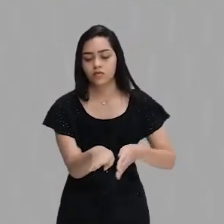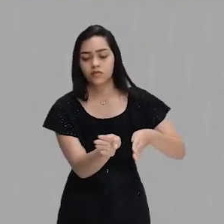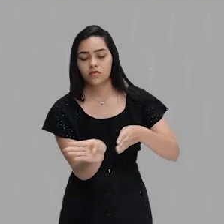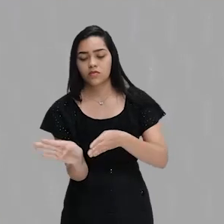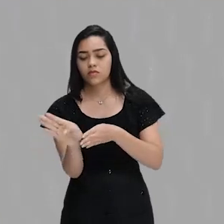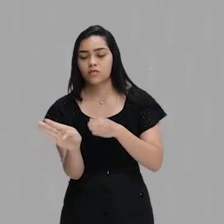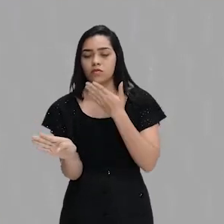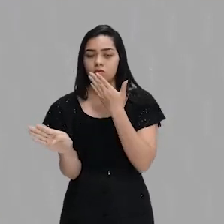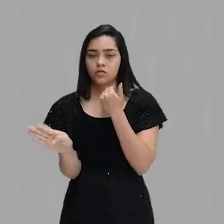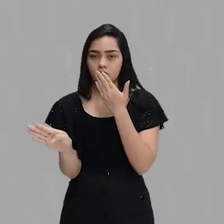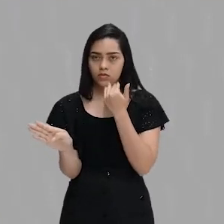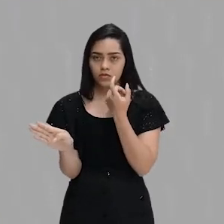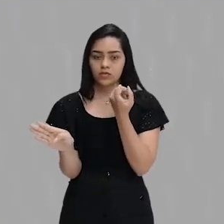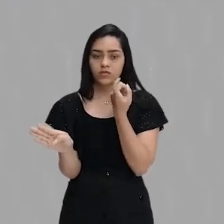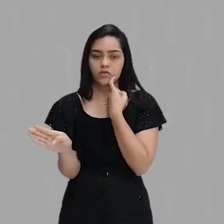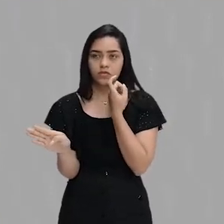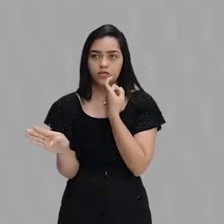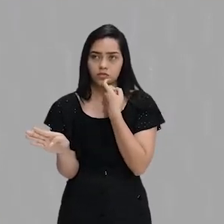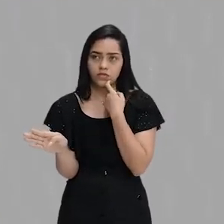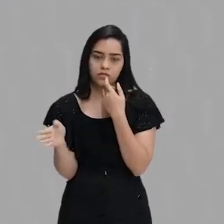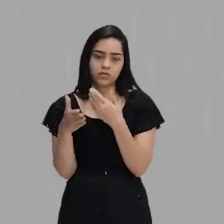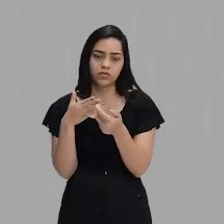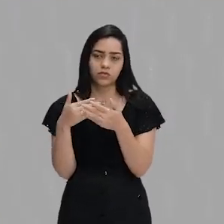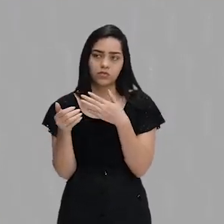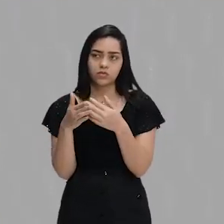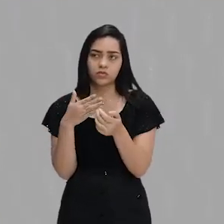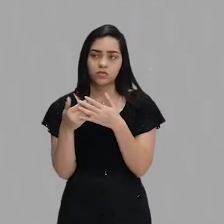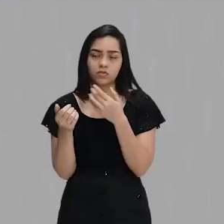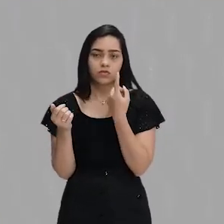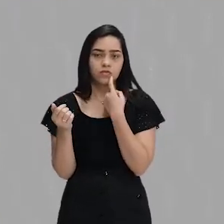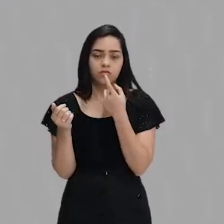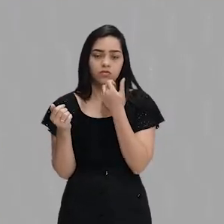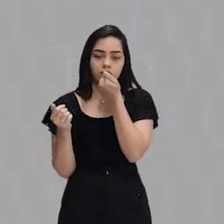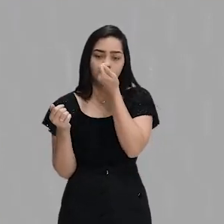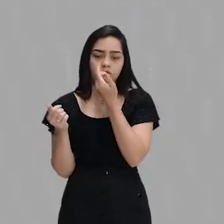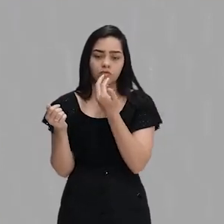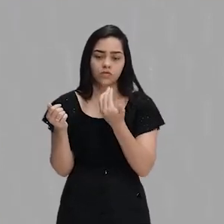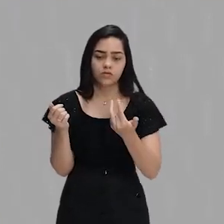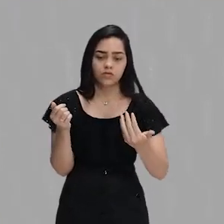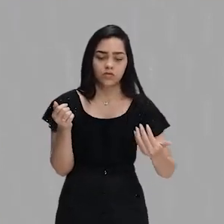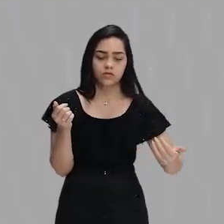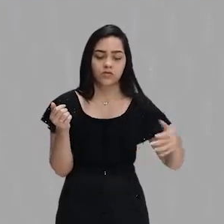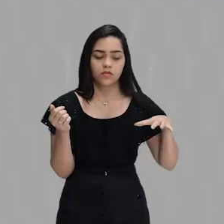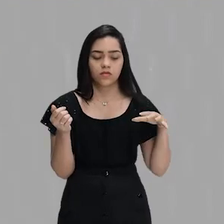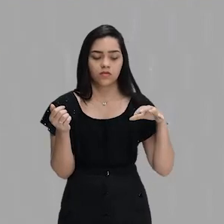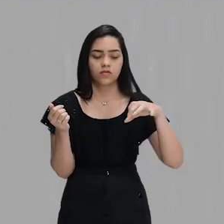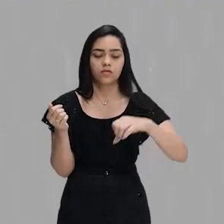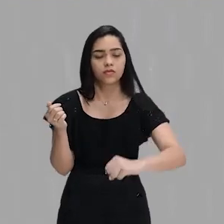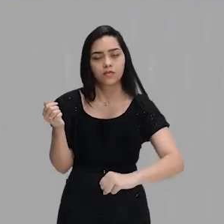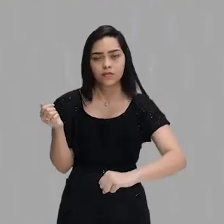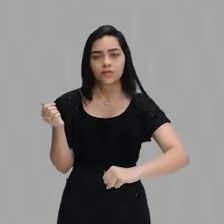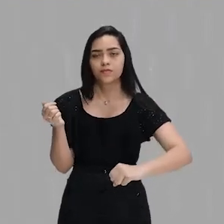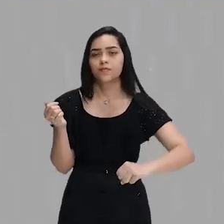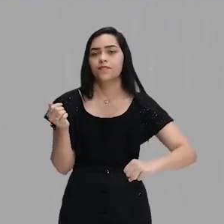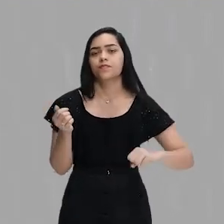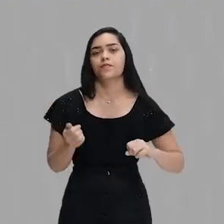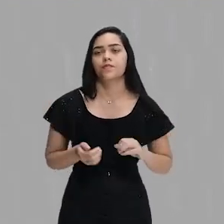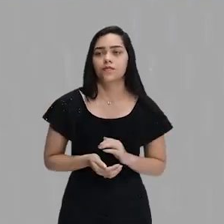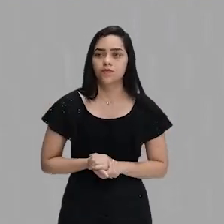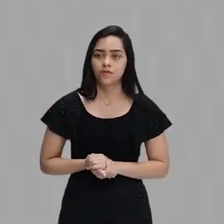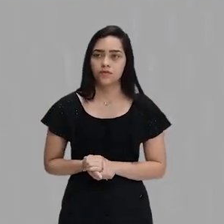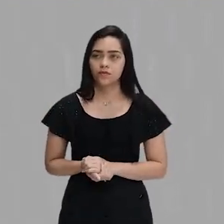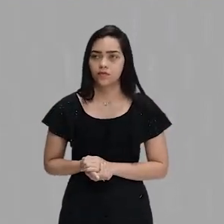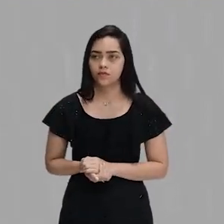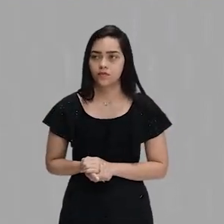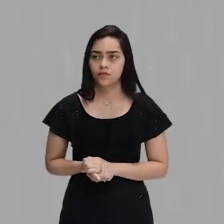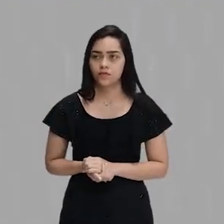se alimenta de um peixe qualquer, ele deixa resquícios, né? Migalhas, elas vão